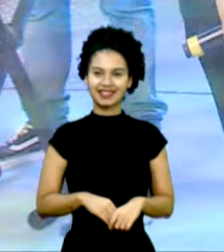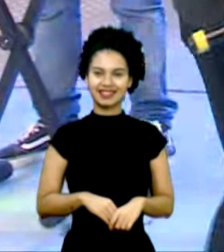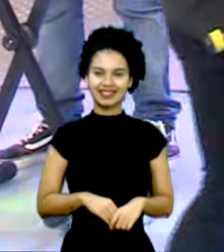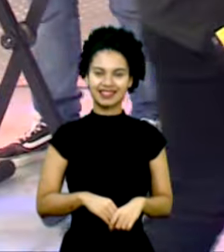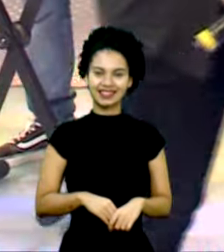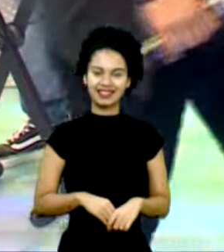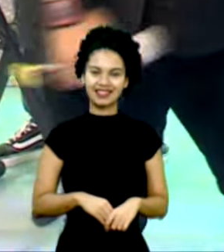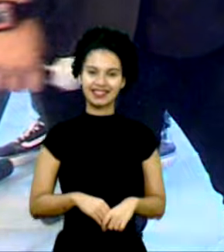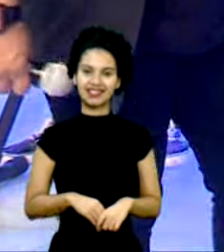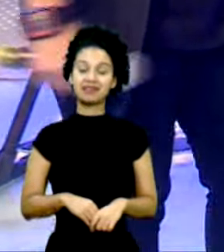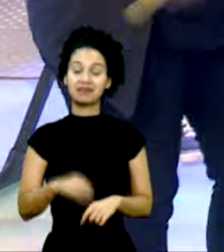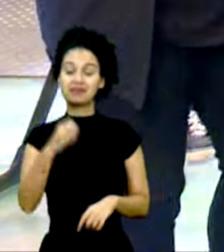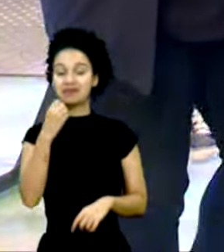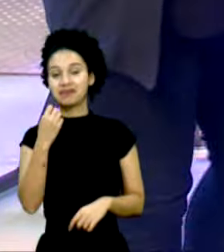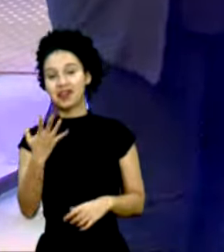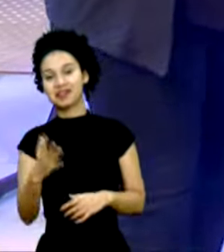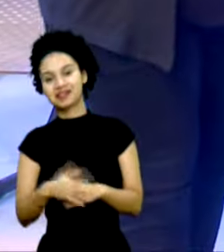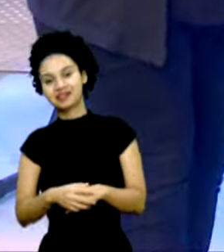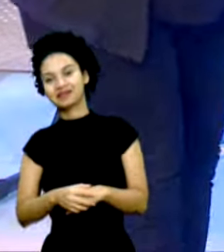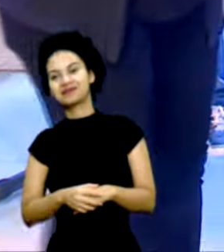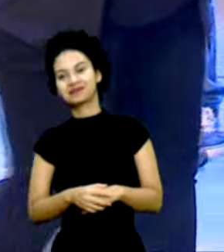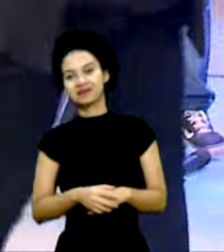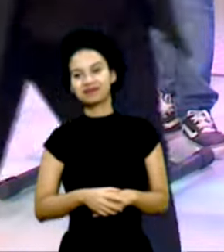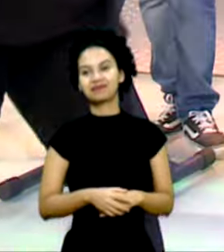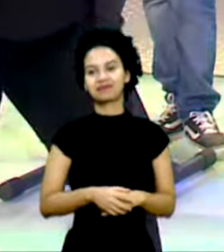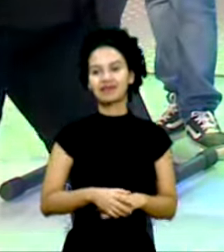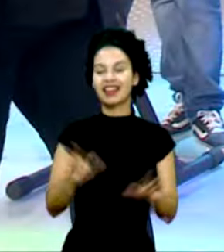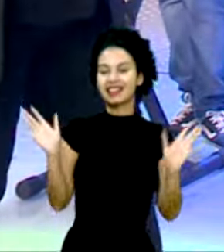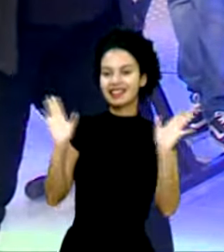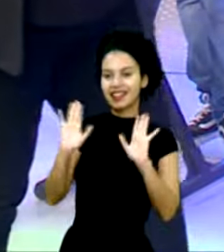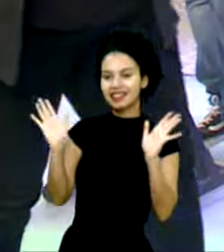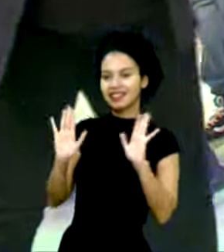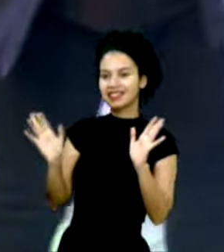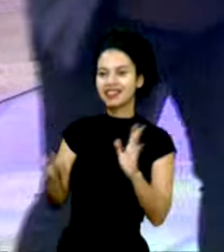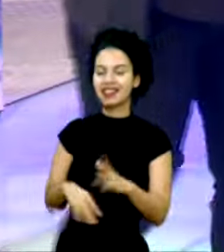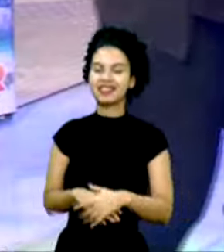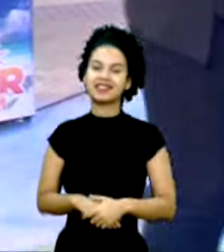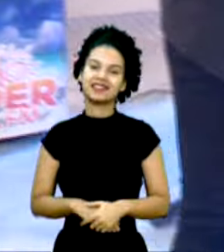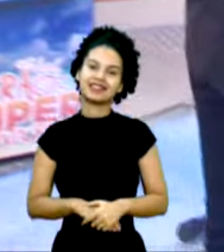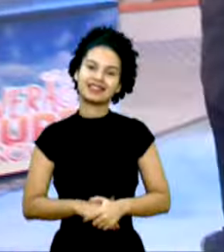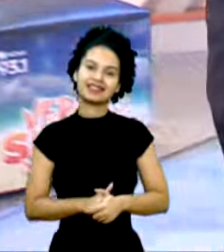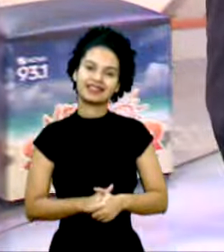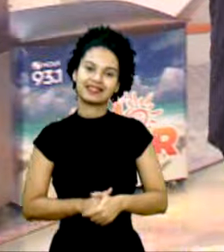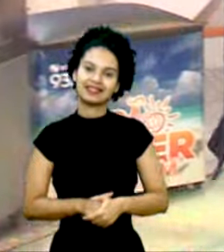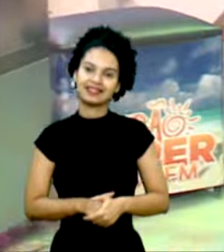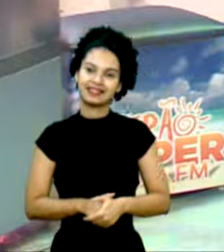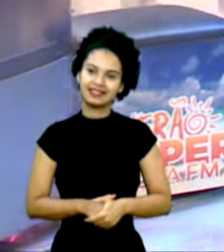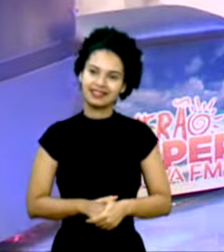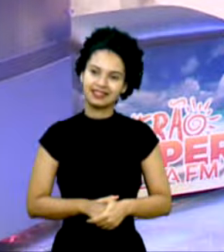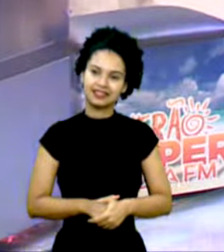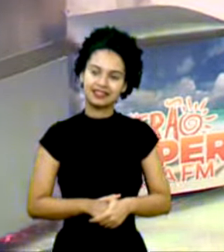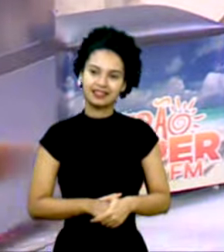tá? Tudo de bom. Gente, deixa eu agradecer. Tchau, tchau. Beijão. fugindo de mim.